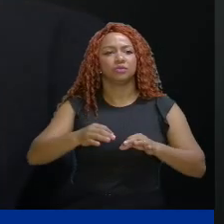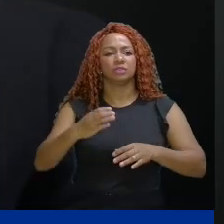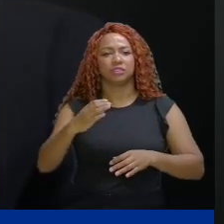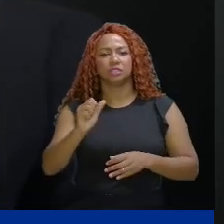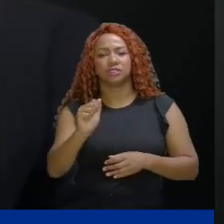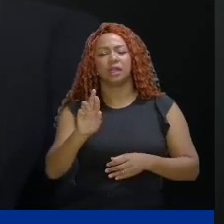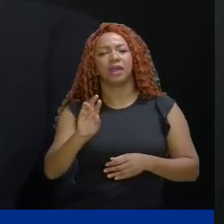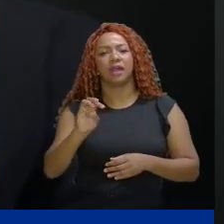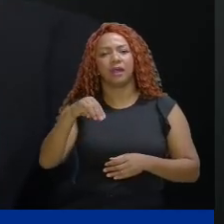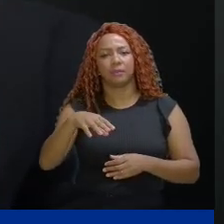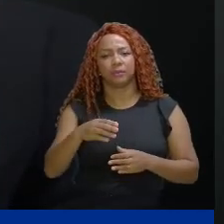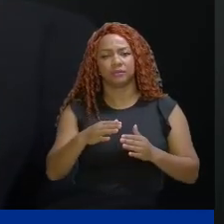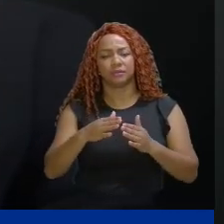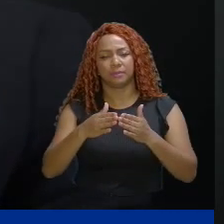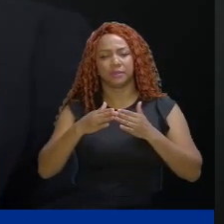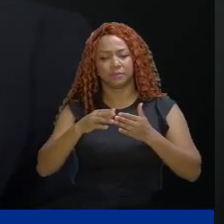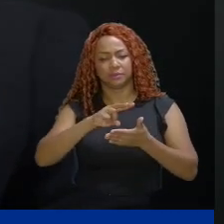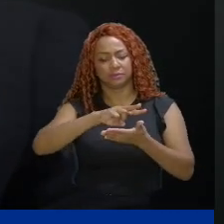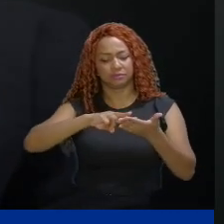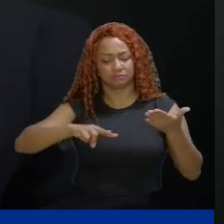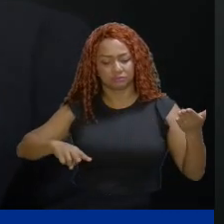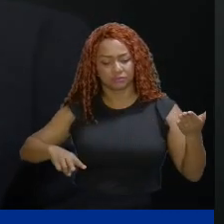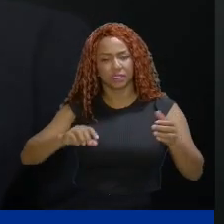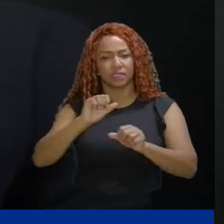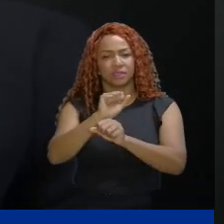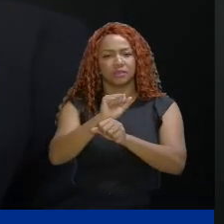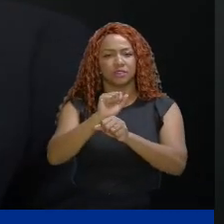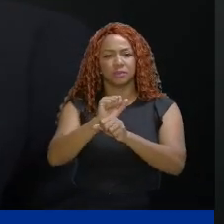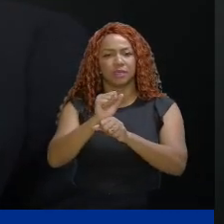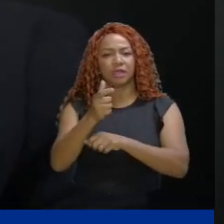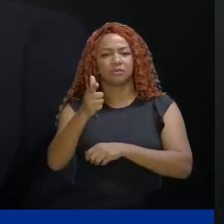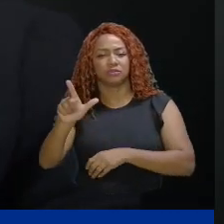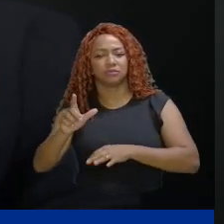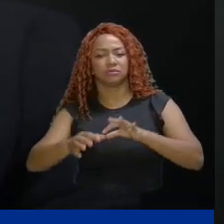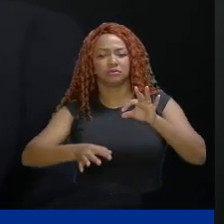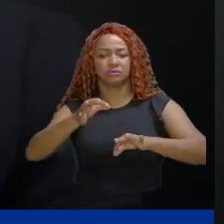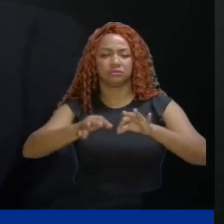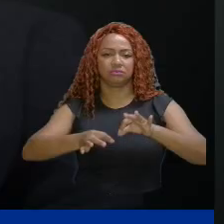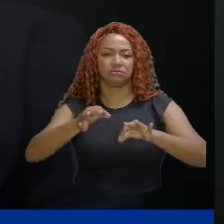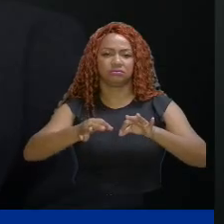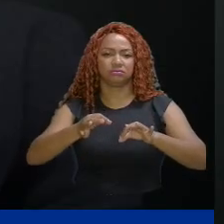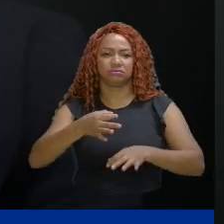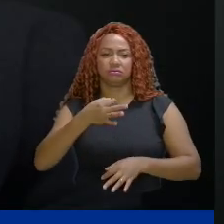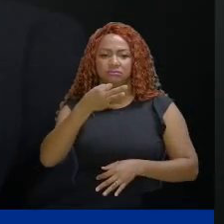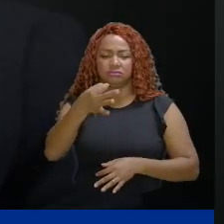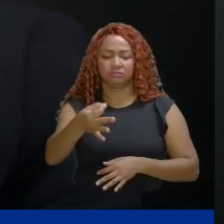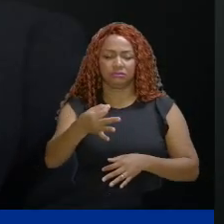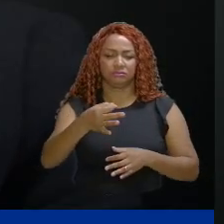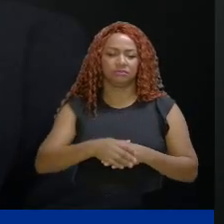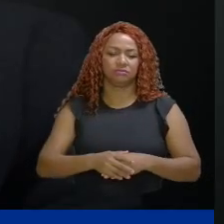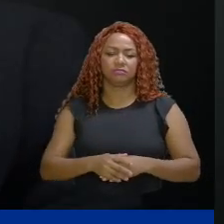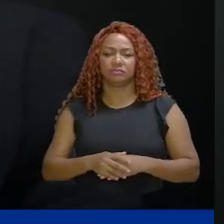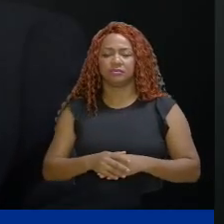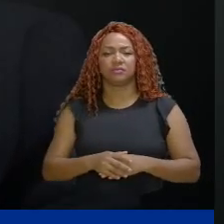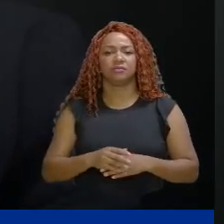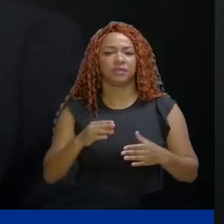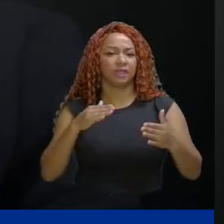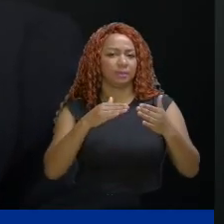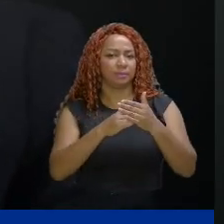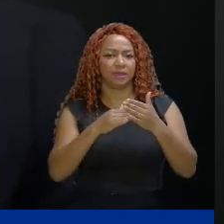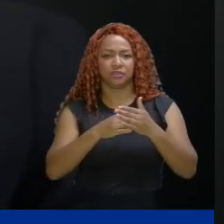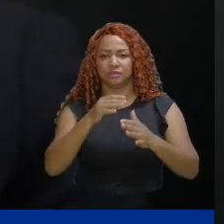Antônio. Os demais aguardaram o juiz Anselmo Gonçalves, Tina Souza e Normande Souza, e pedido para o